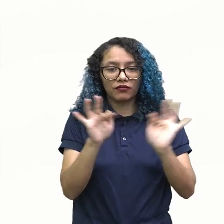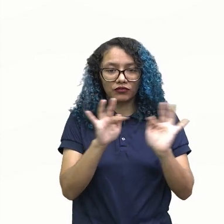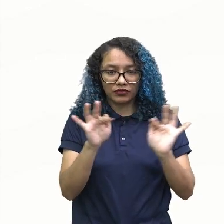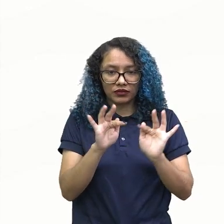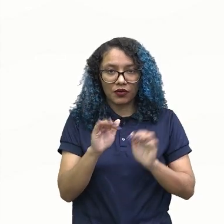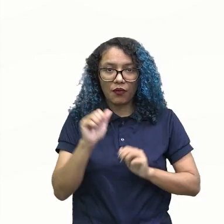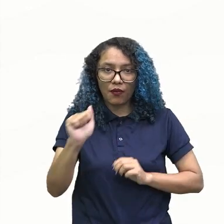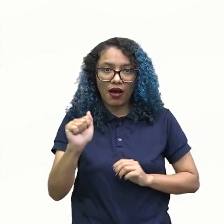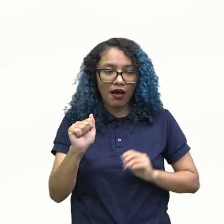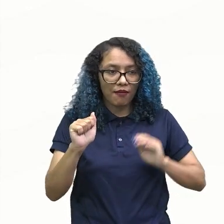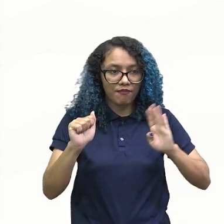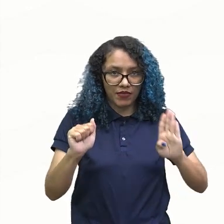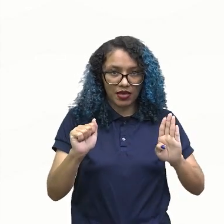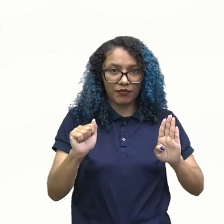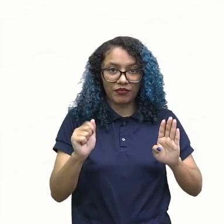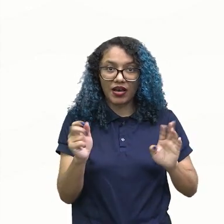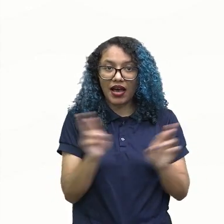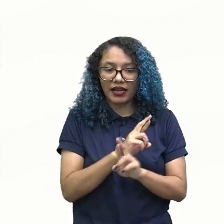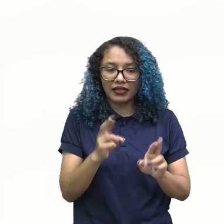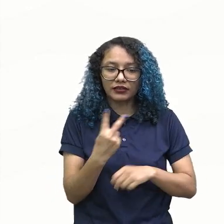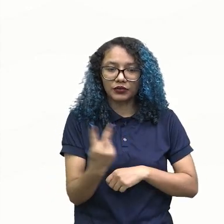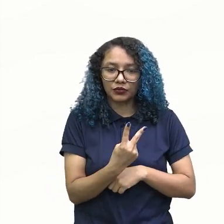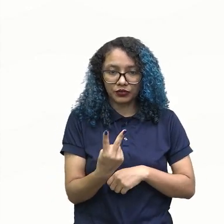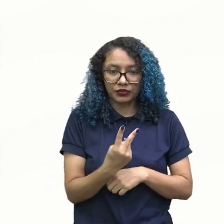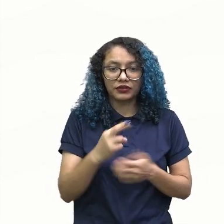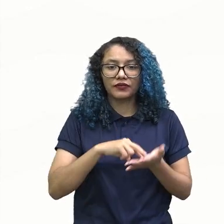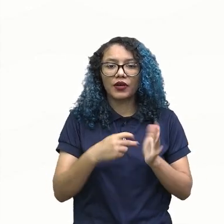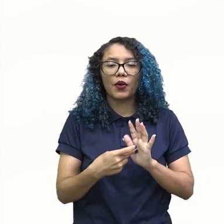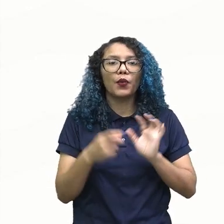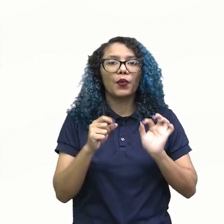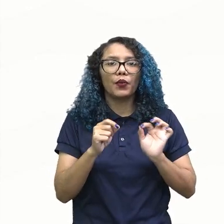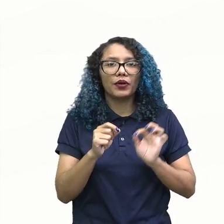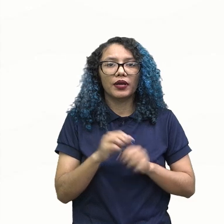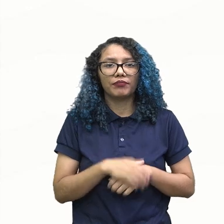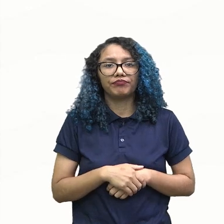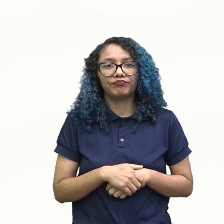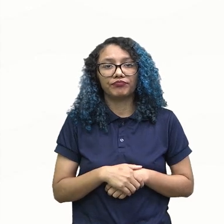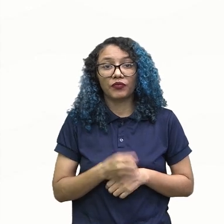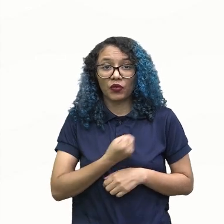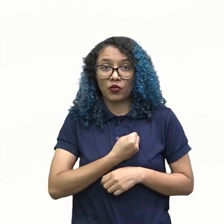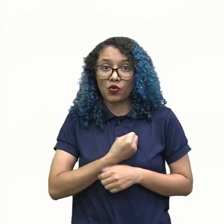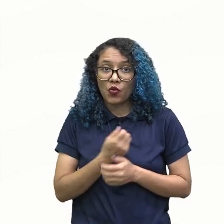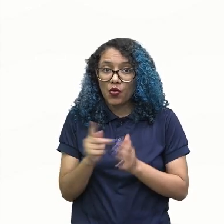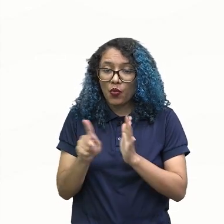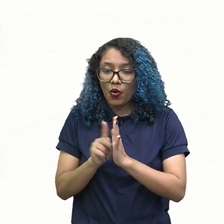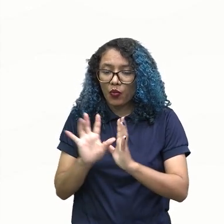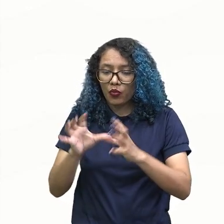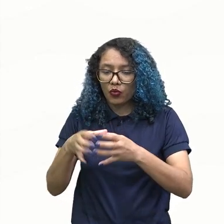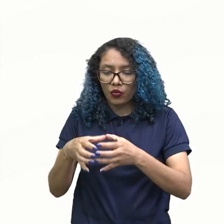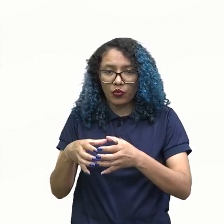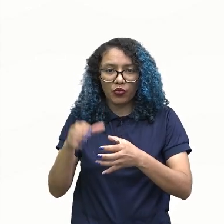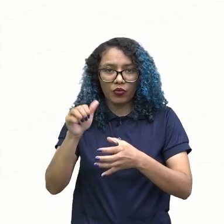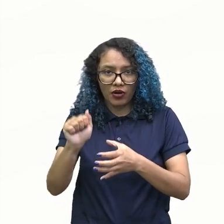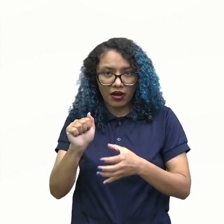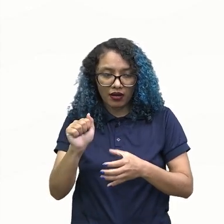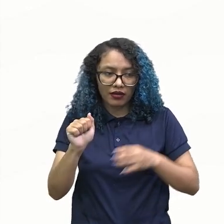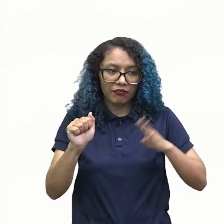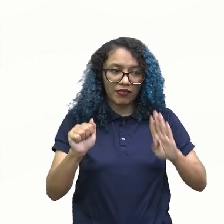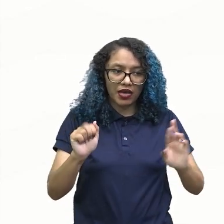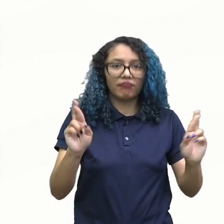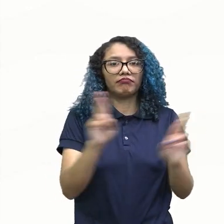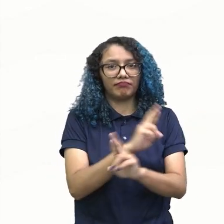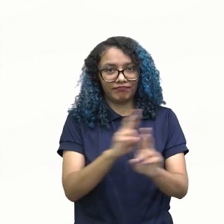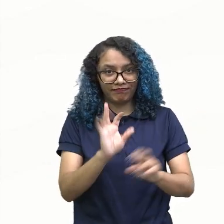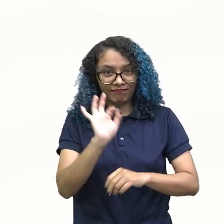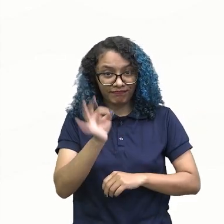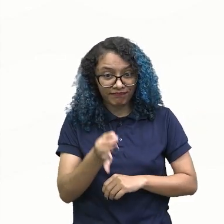B. O que é que isso significa? Que os elementos de A vão conversar aqui com os elementos de B. Tudo bem?